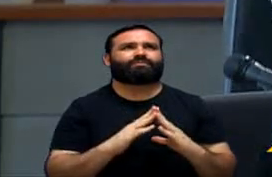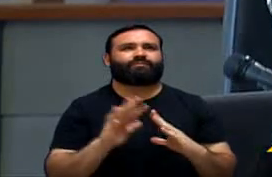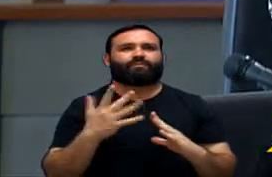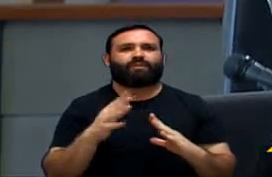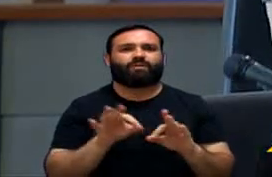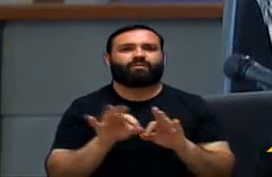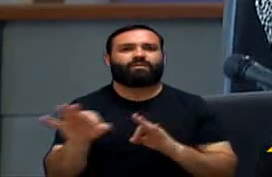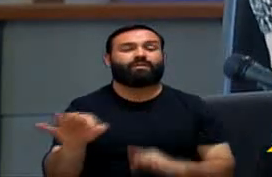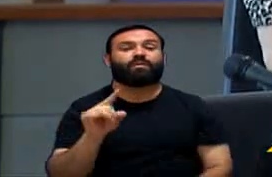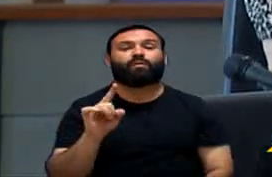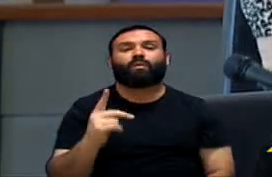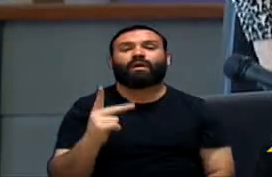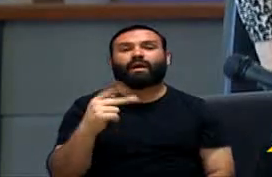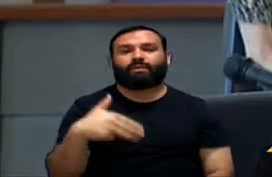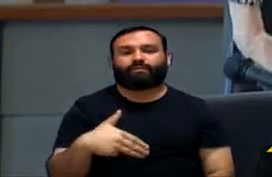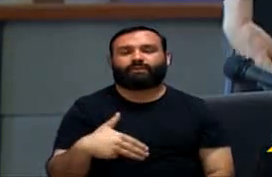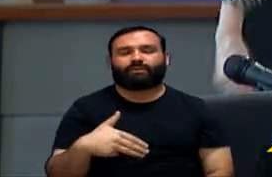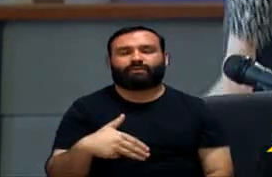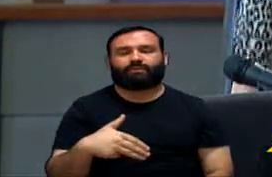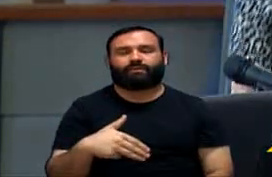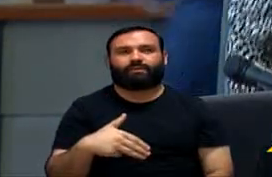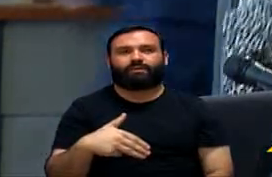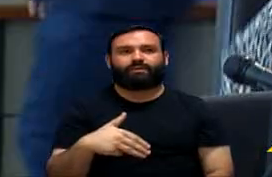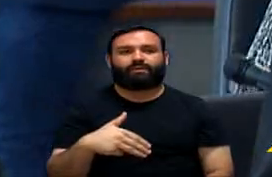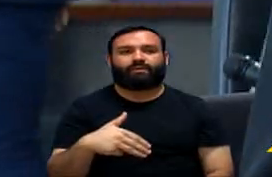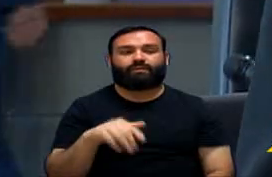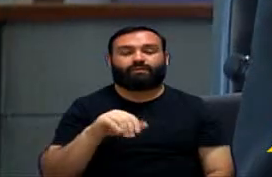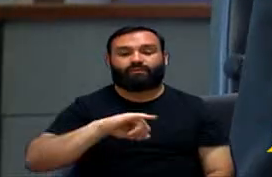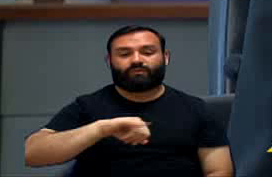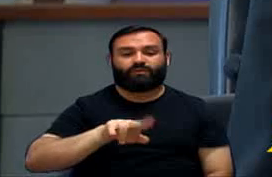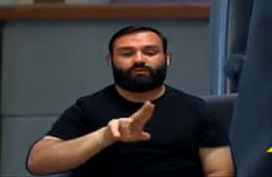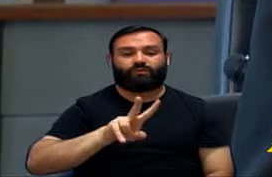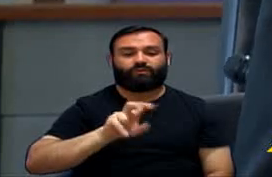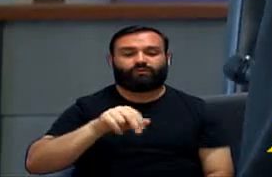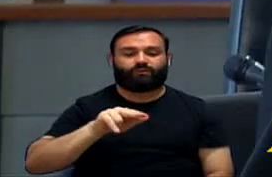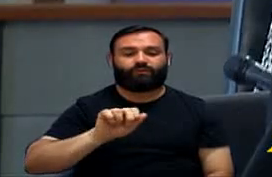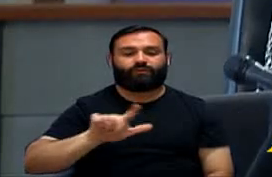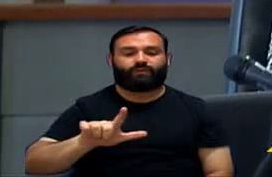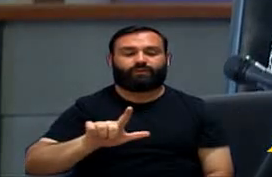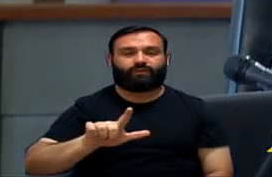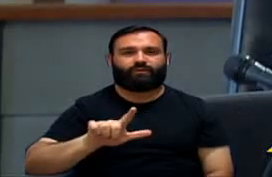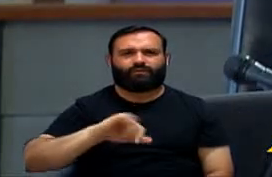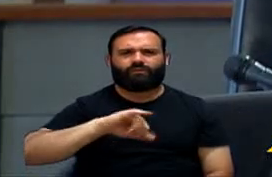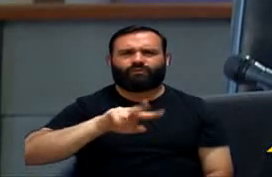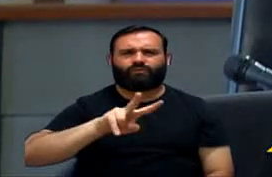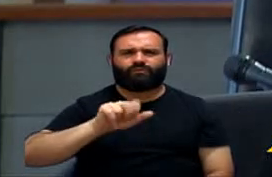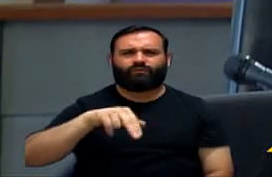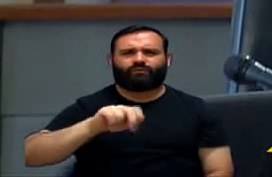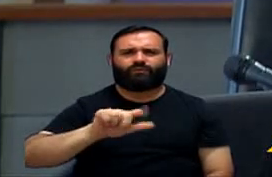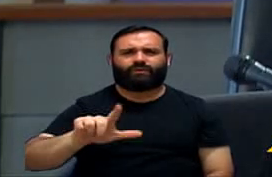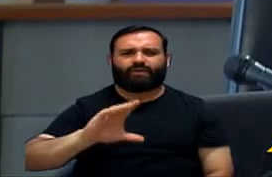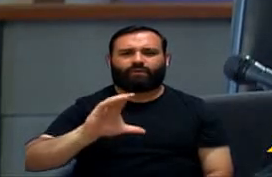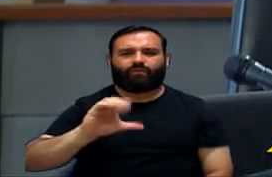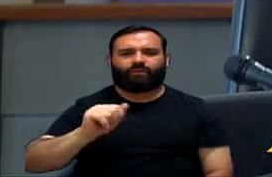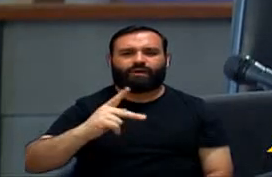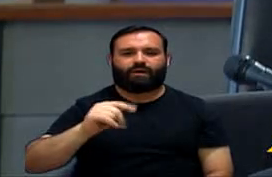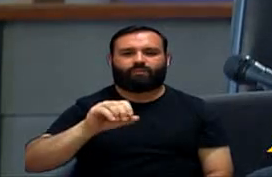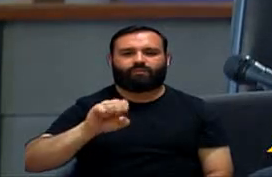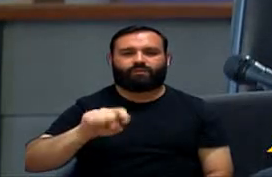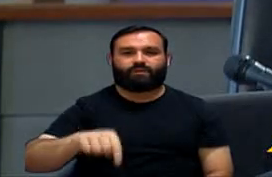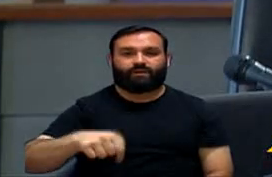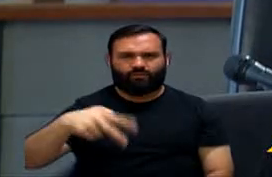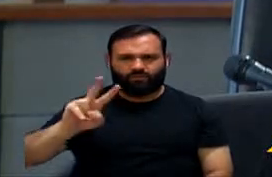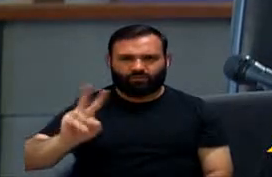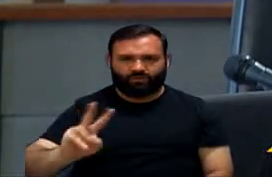km a 1 km da Juvenal da Juvenal é Juvenal de Campos né de Campos isso aqui